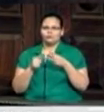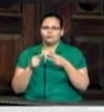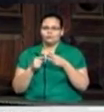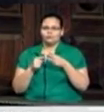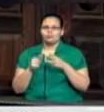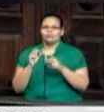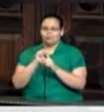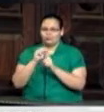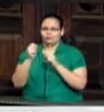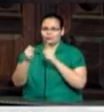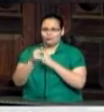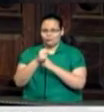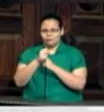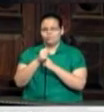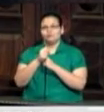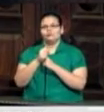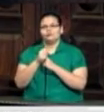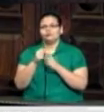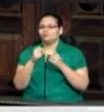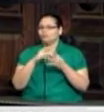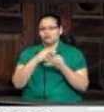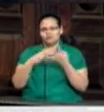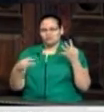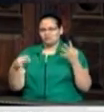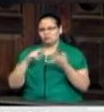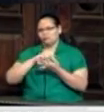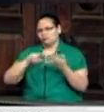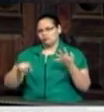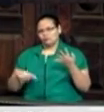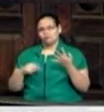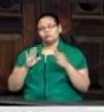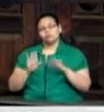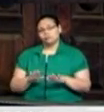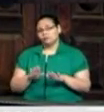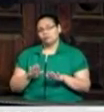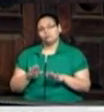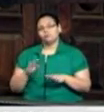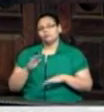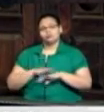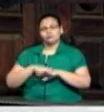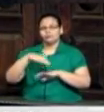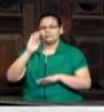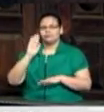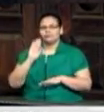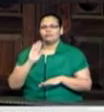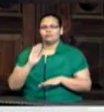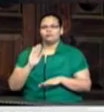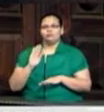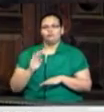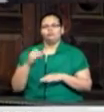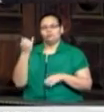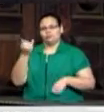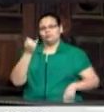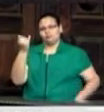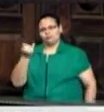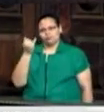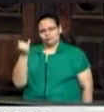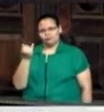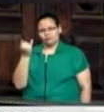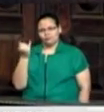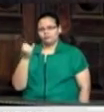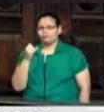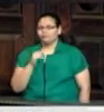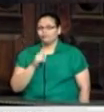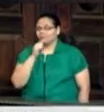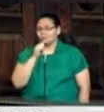vetor social, entre outros. Mas esses são os três mais importantes.